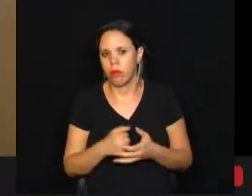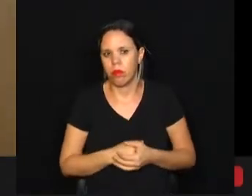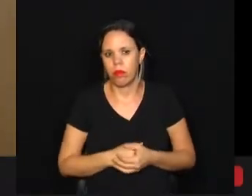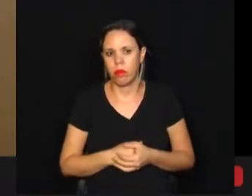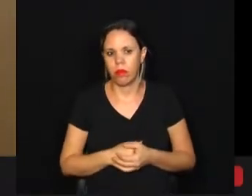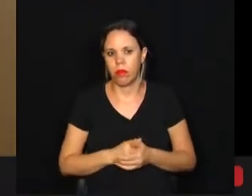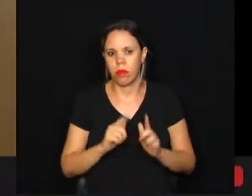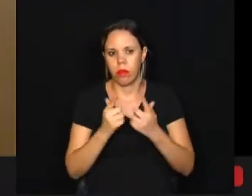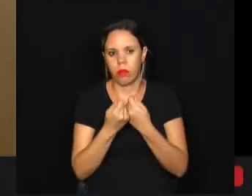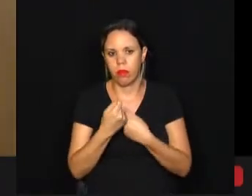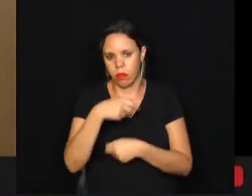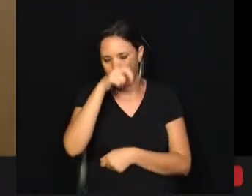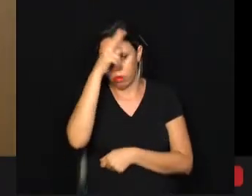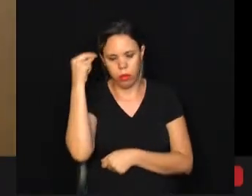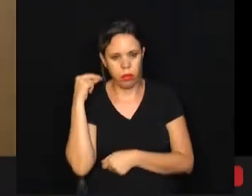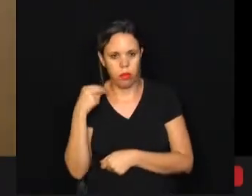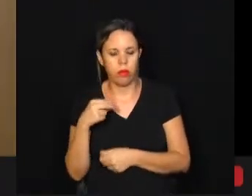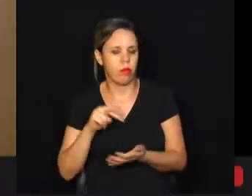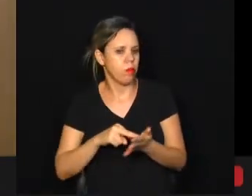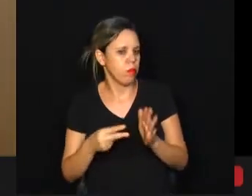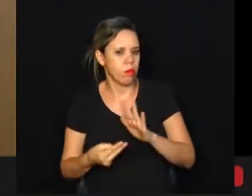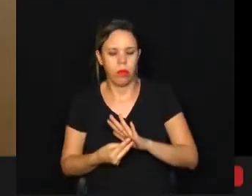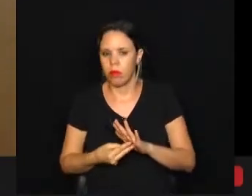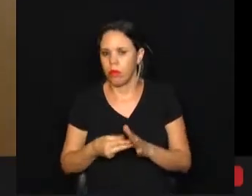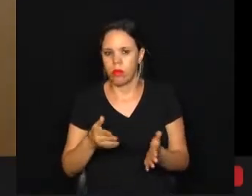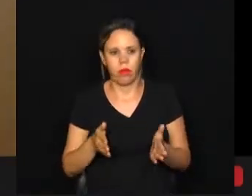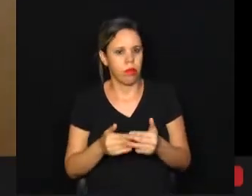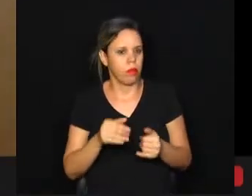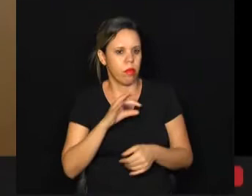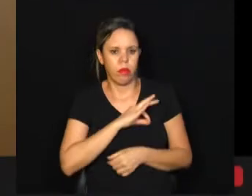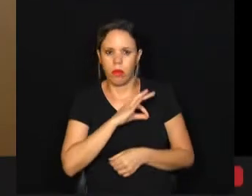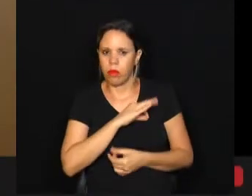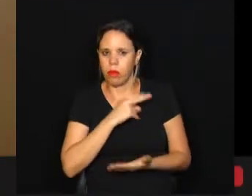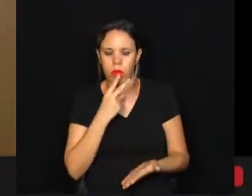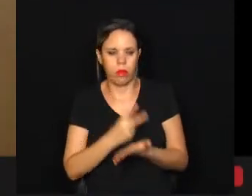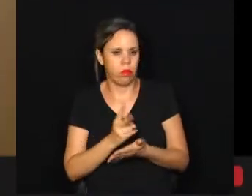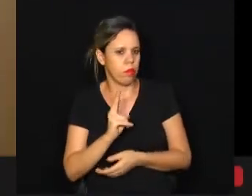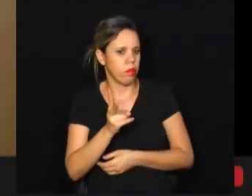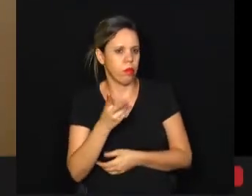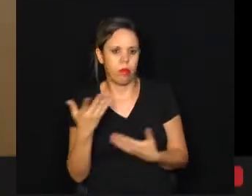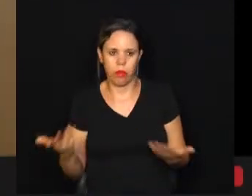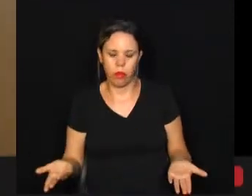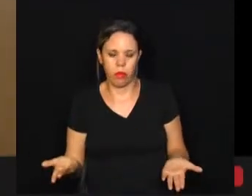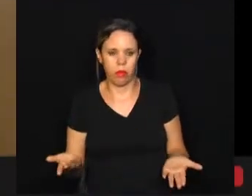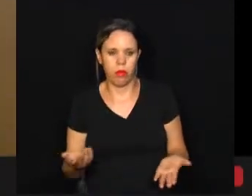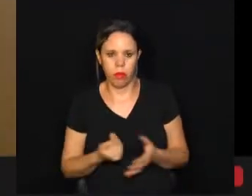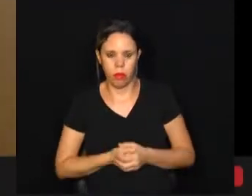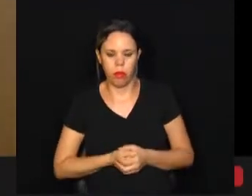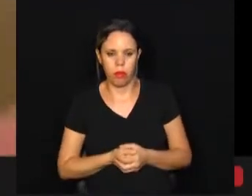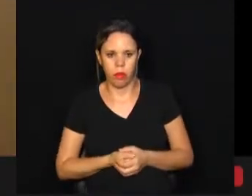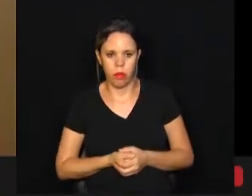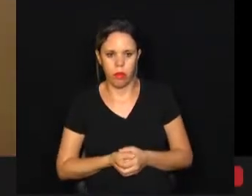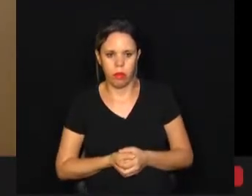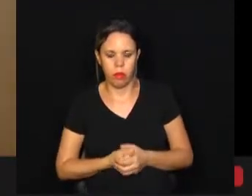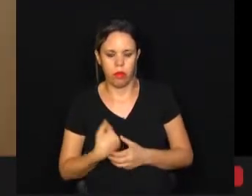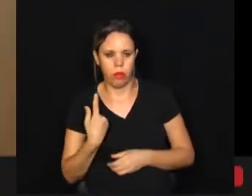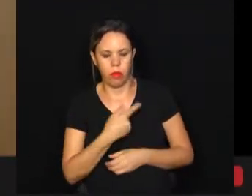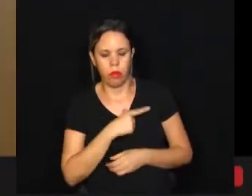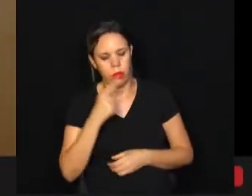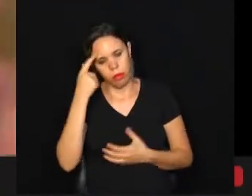gestão pública não significa que você está pedindo salário para te manter, né? Assim seria, a gente teria que